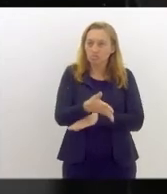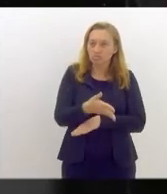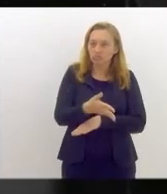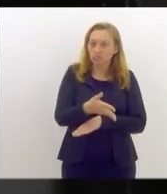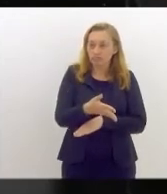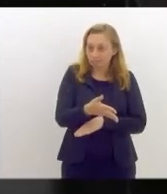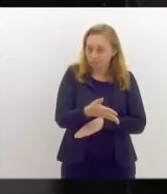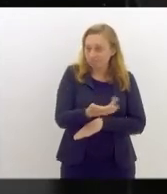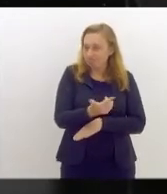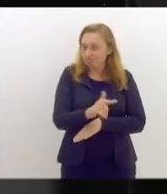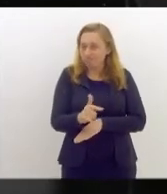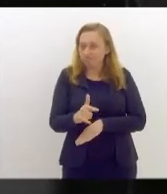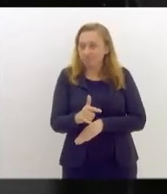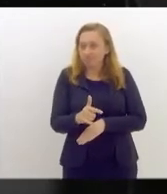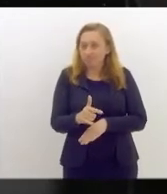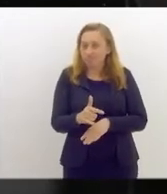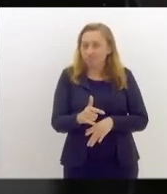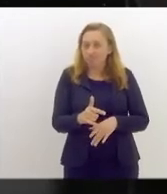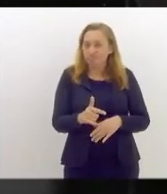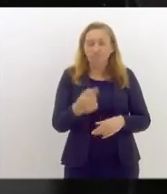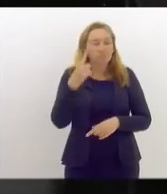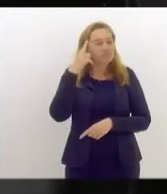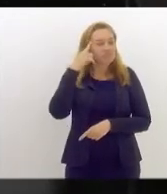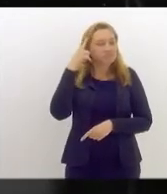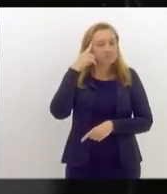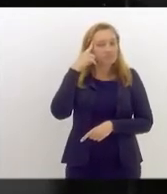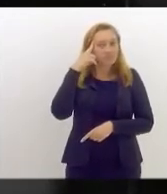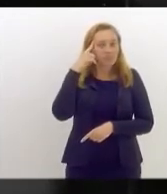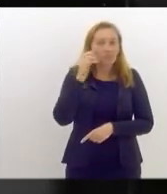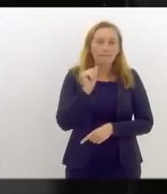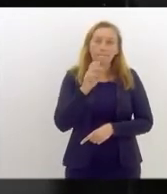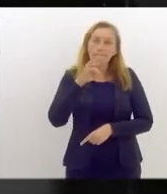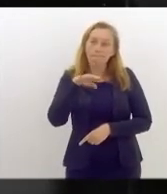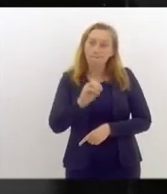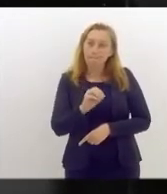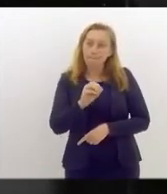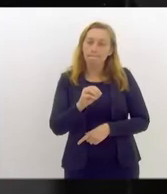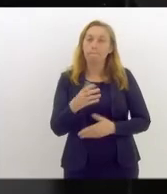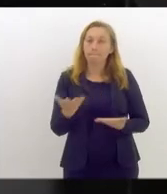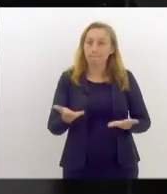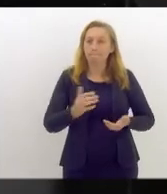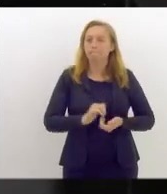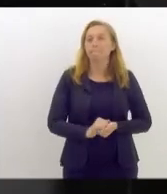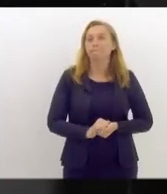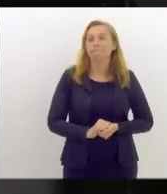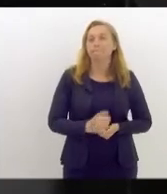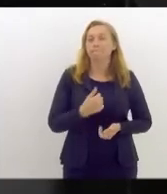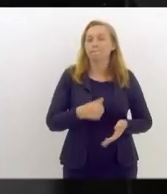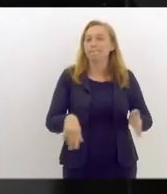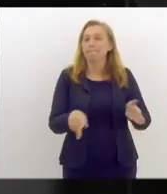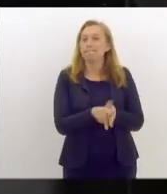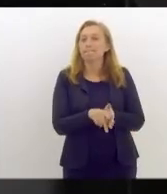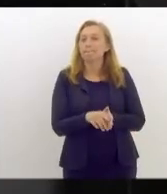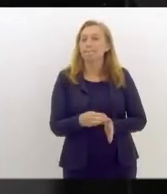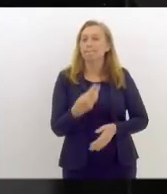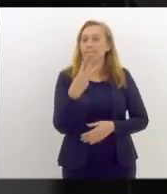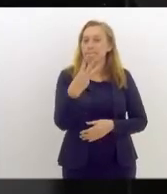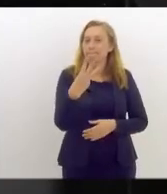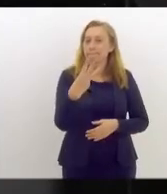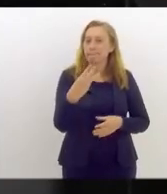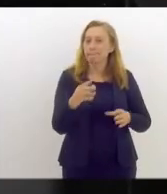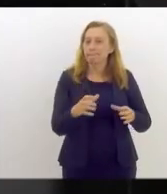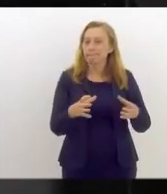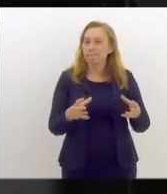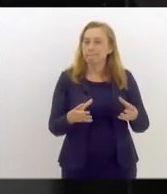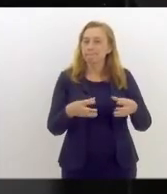quem se que não se pense em Antônio Luiz eu fiz parte de três bancas examinadoras